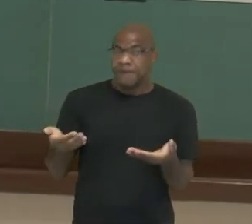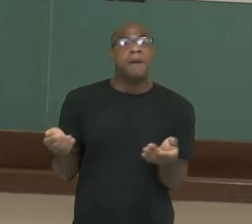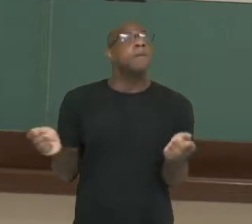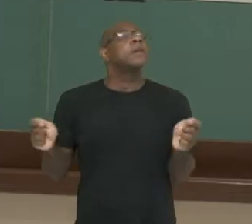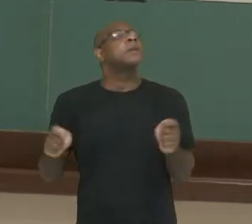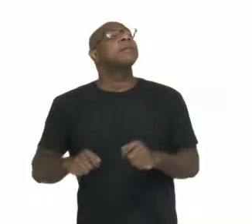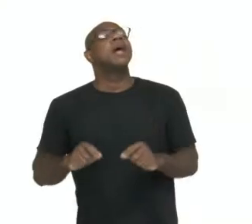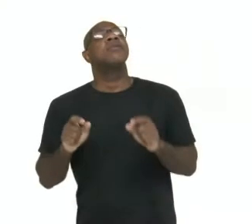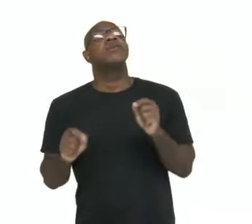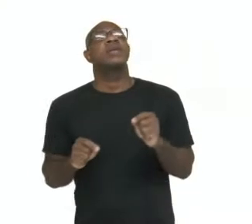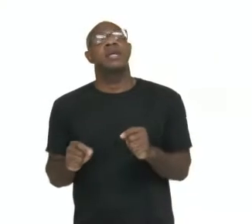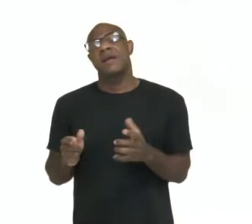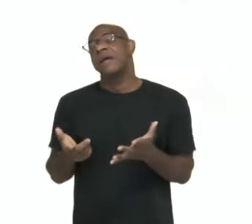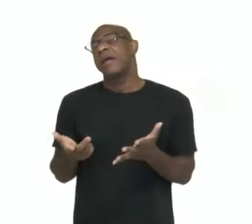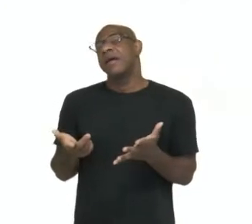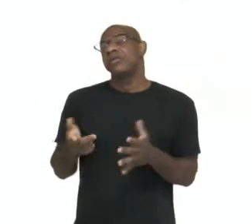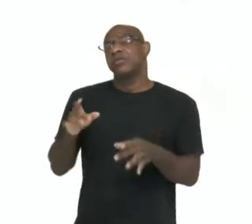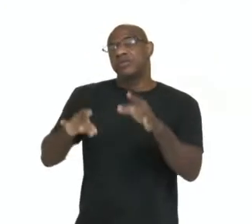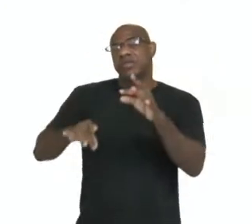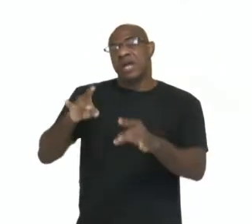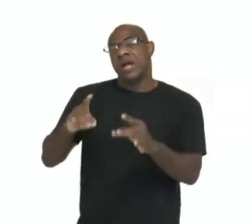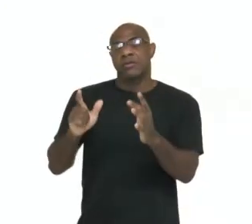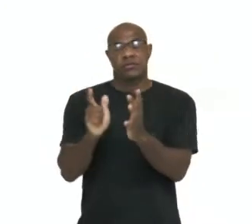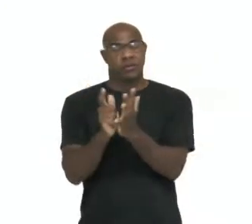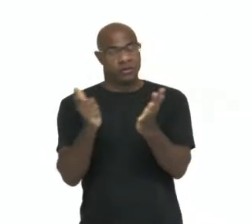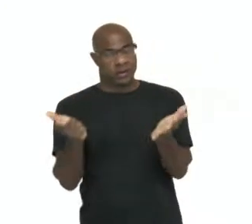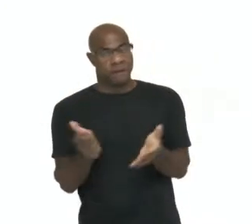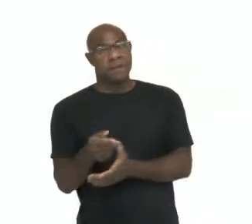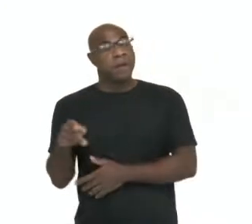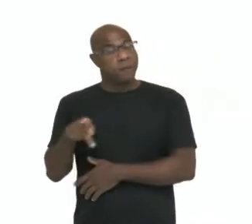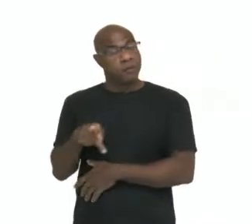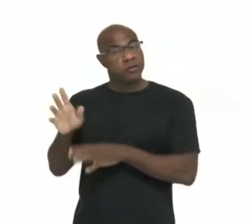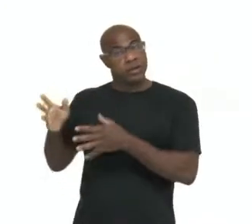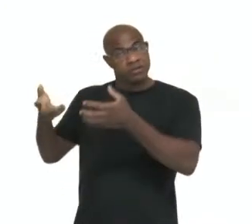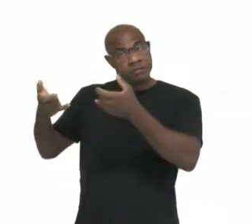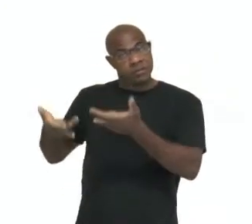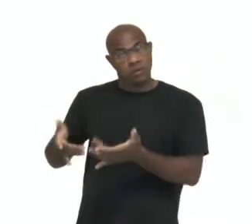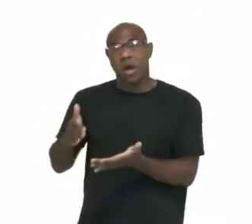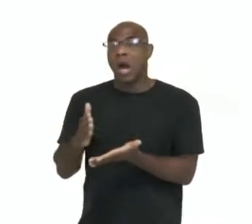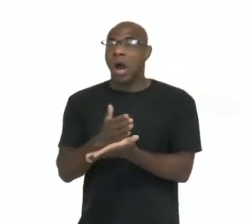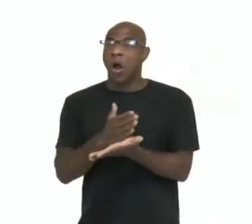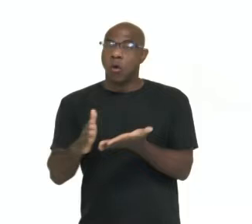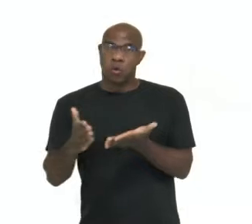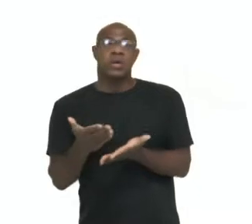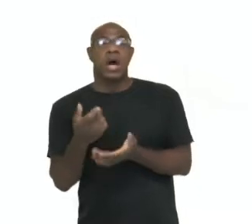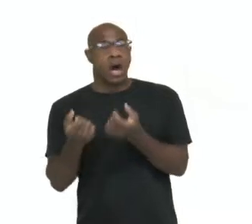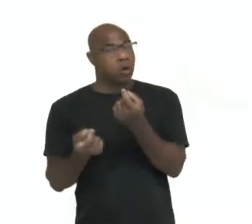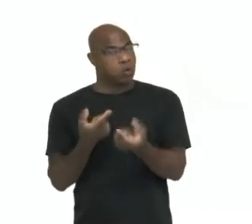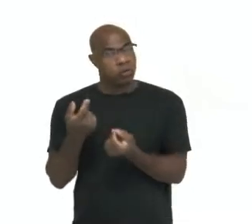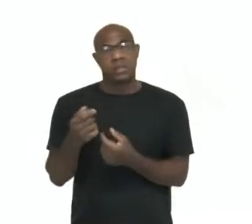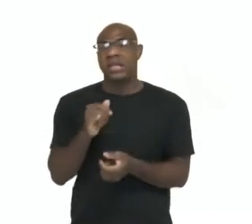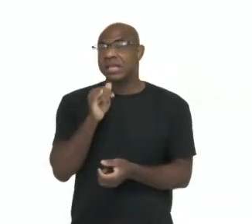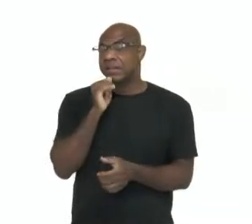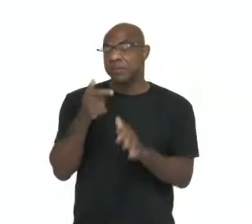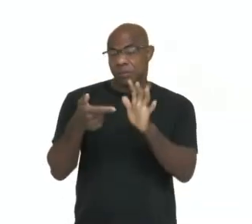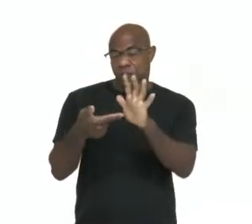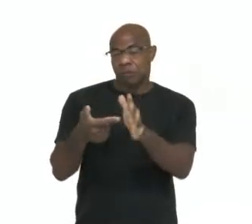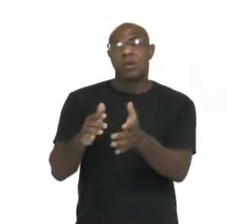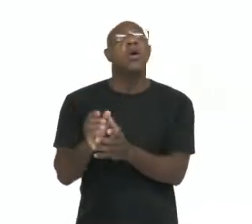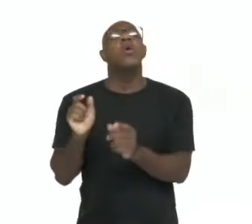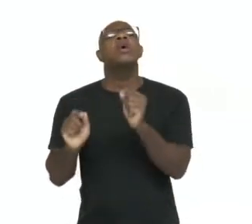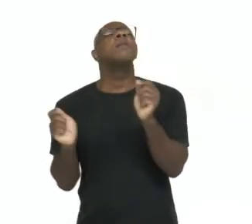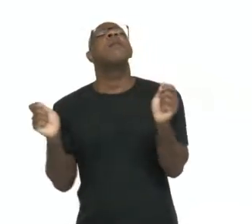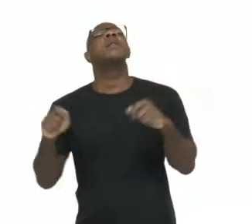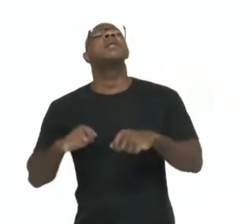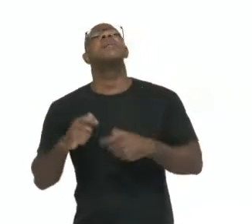Possibilidades do teatro jornal, né? Então a professora citou, né, uns exemplos aqui para vocês, então vamos ver outros também, né? Então o que nós podemos fazer